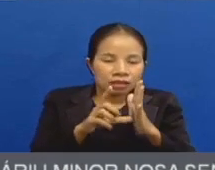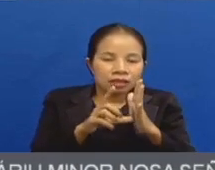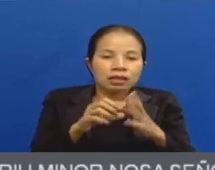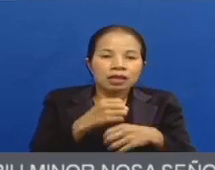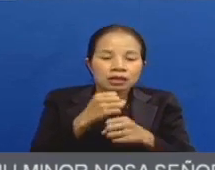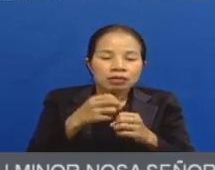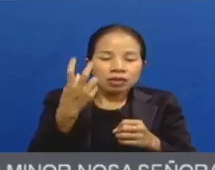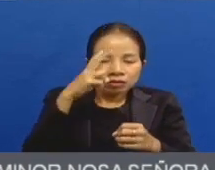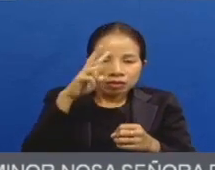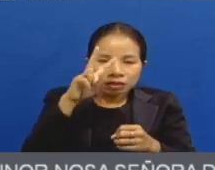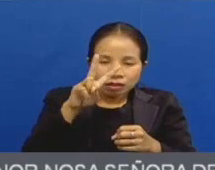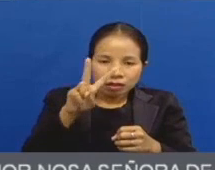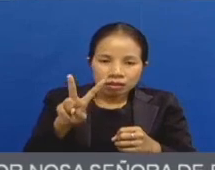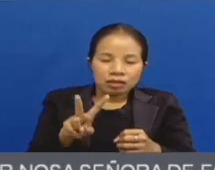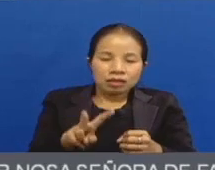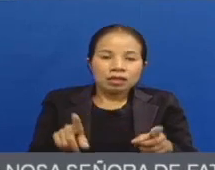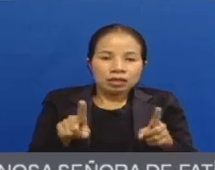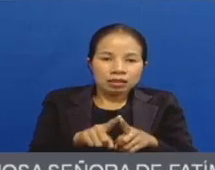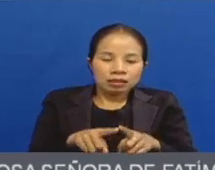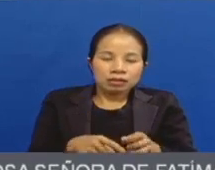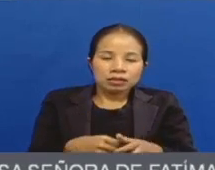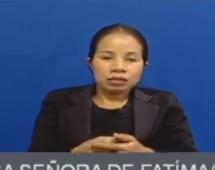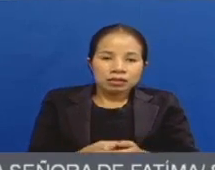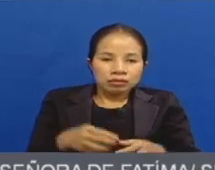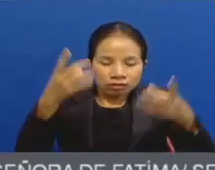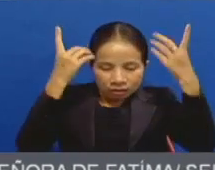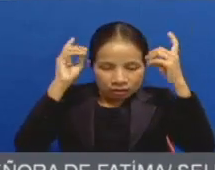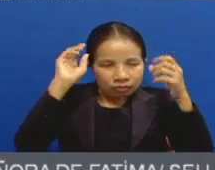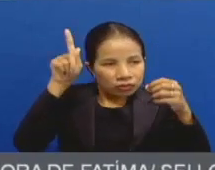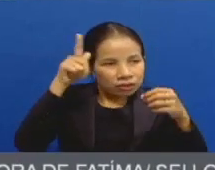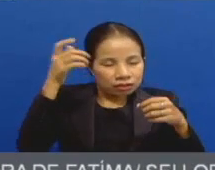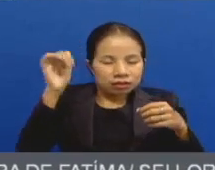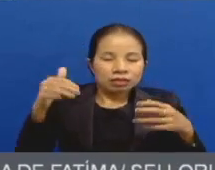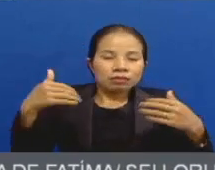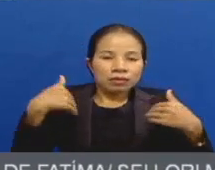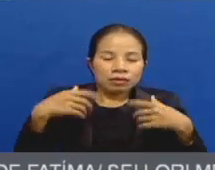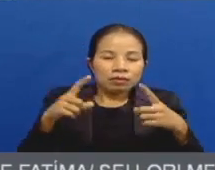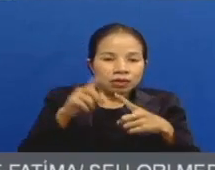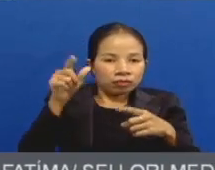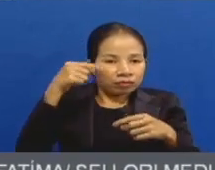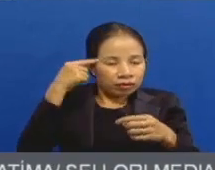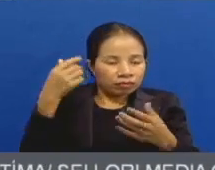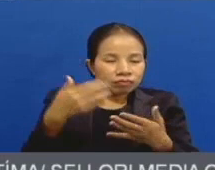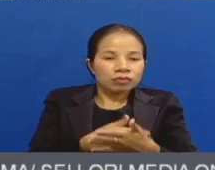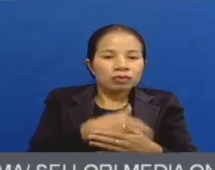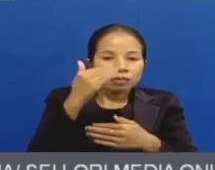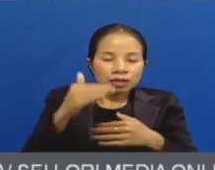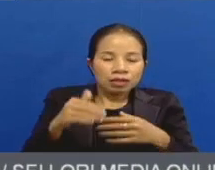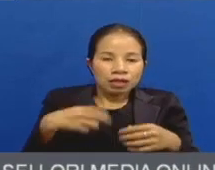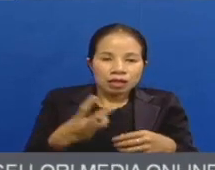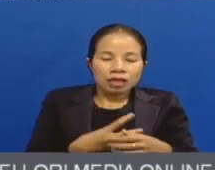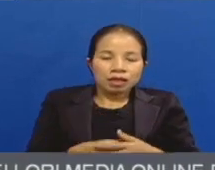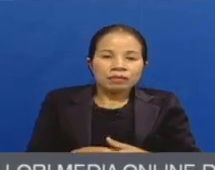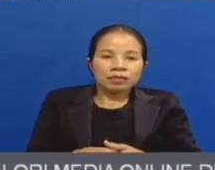hal fiscalização ganu dar fiscalizador no mos decisão política sernebe ma kia bai ia governo fon mai ame